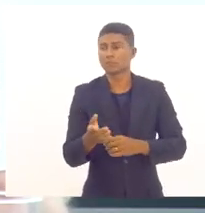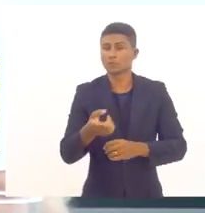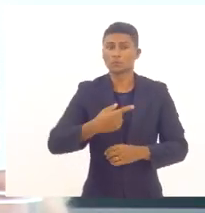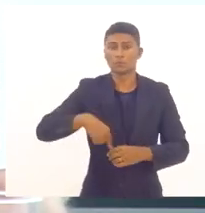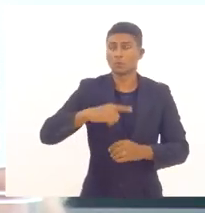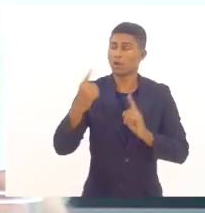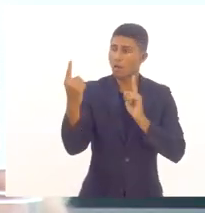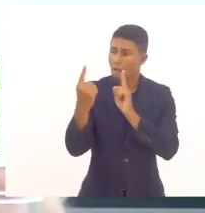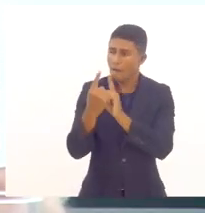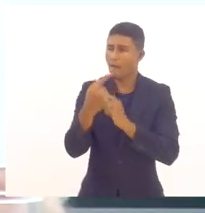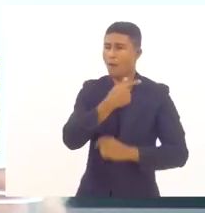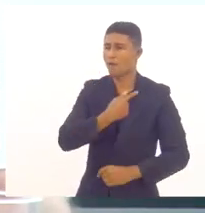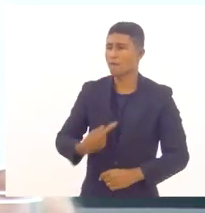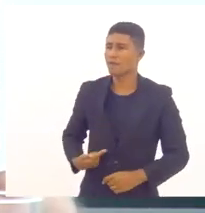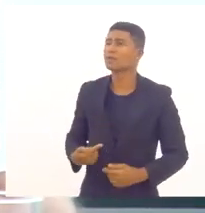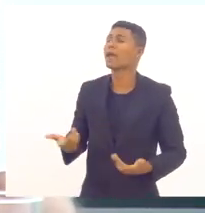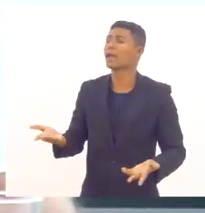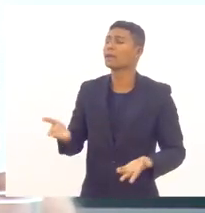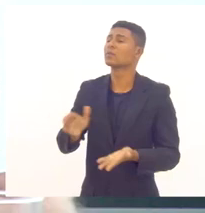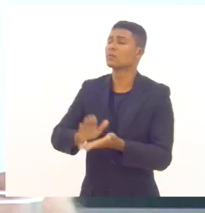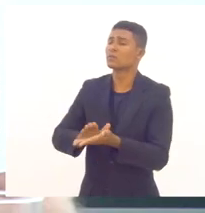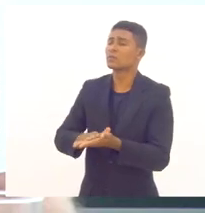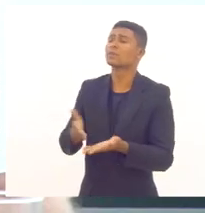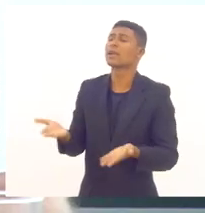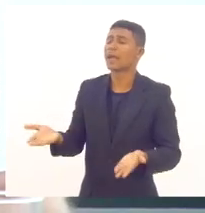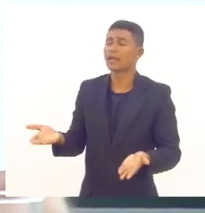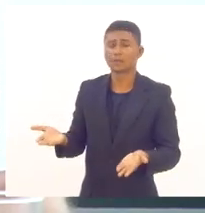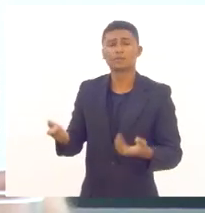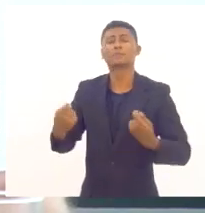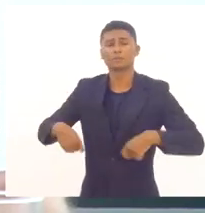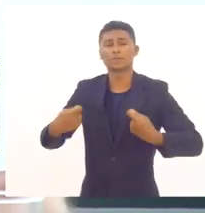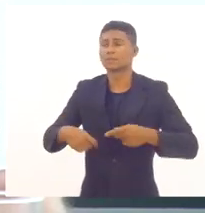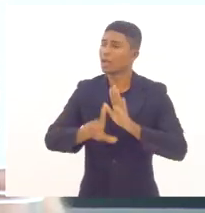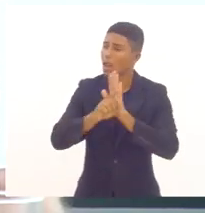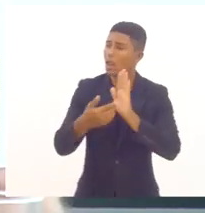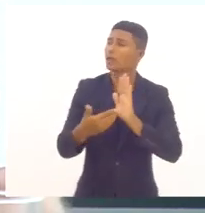governo respostas para o cumprimento daquela lei.